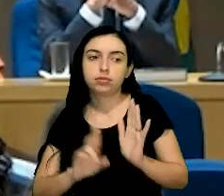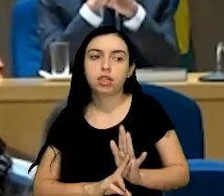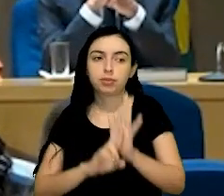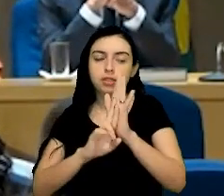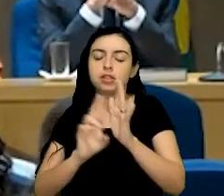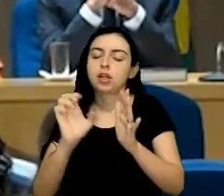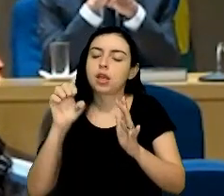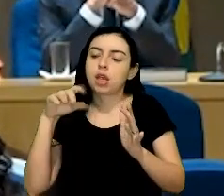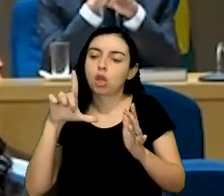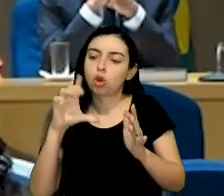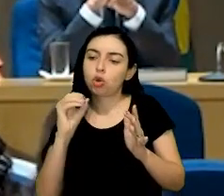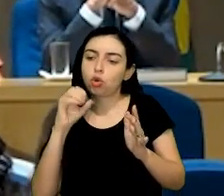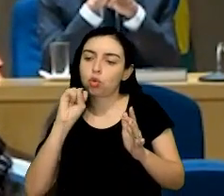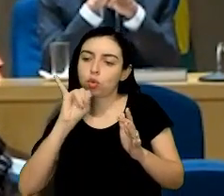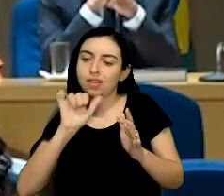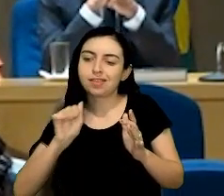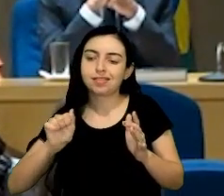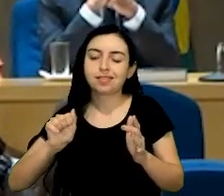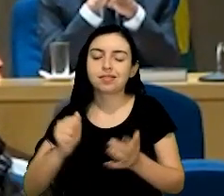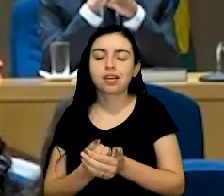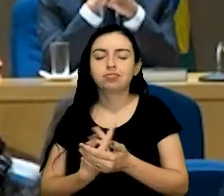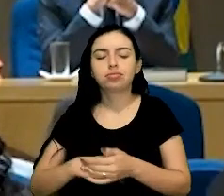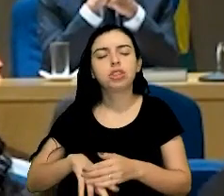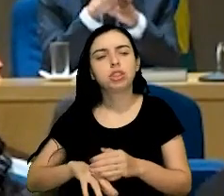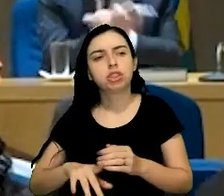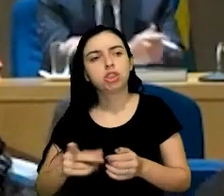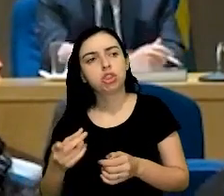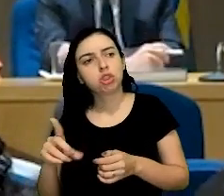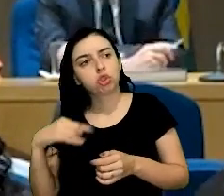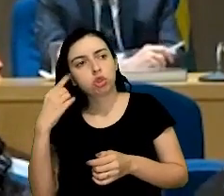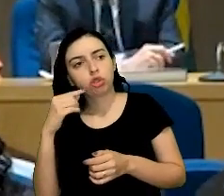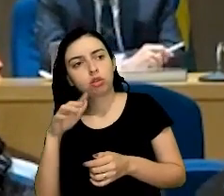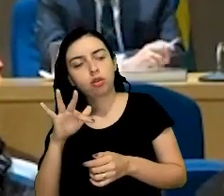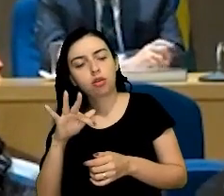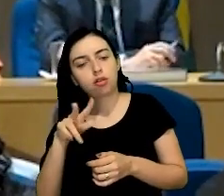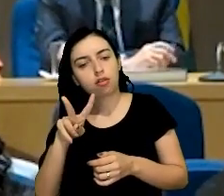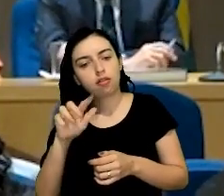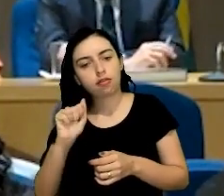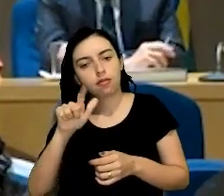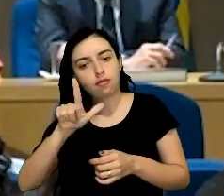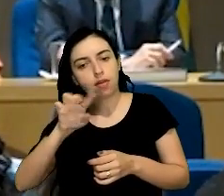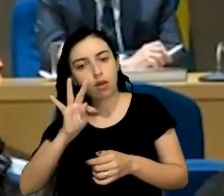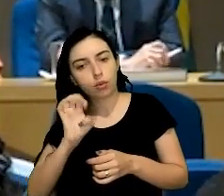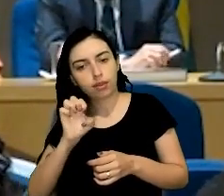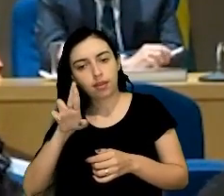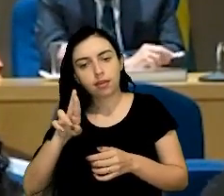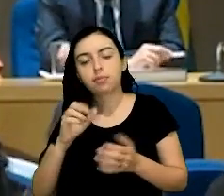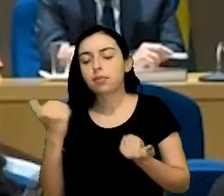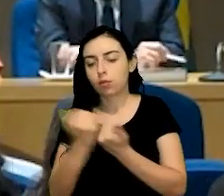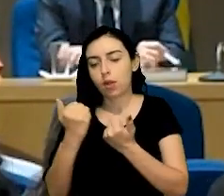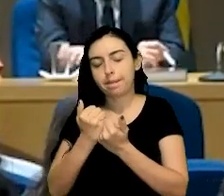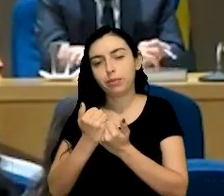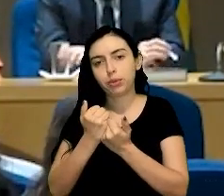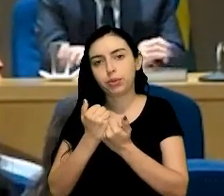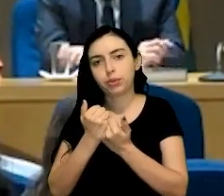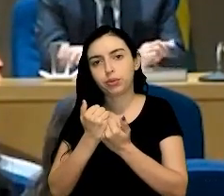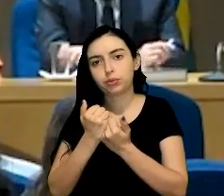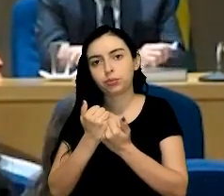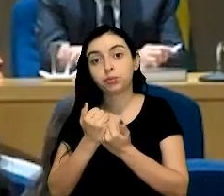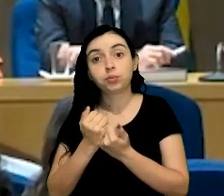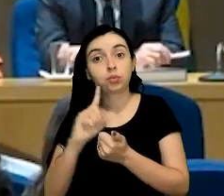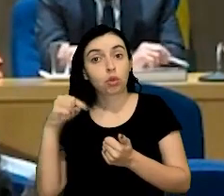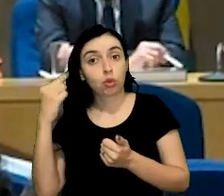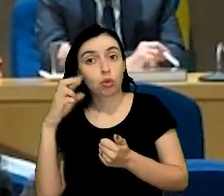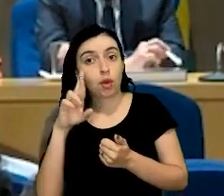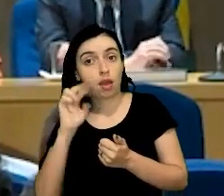Dr. Walter Macarrone, diretor da subseção de Campinas, pelo apoio irrestrito, Dr. Raul também,